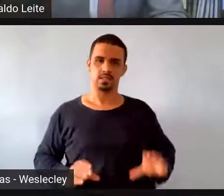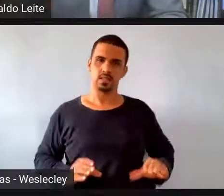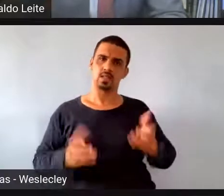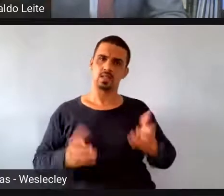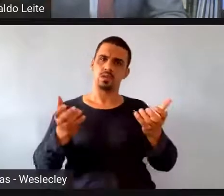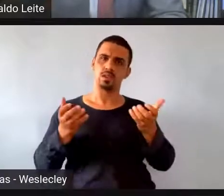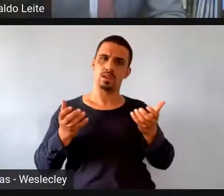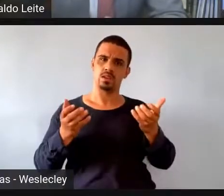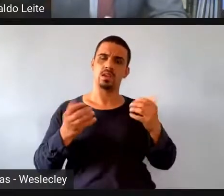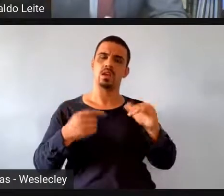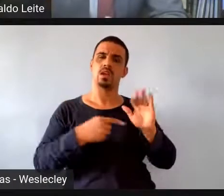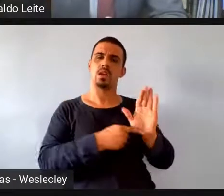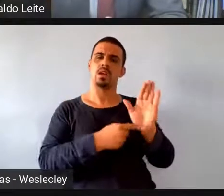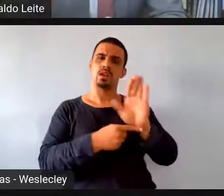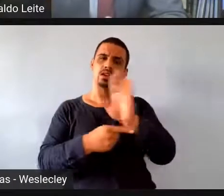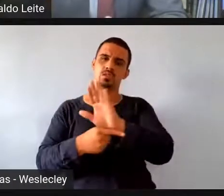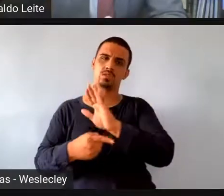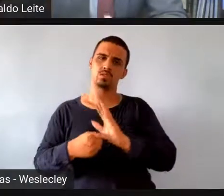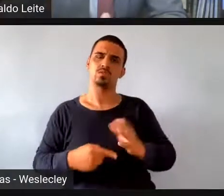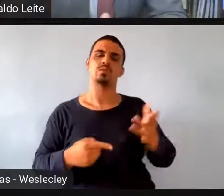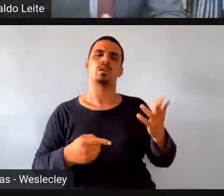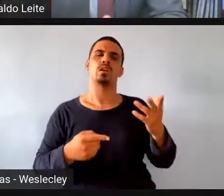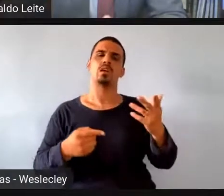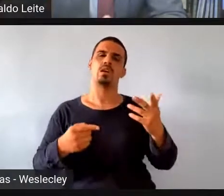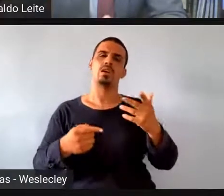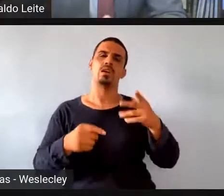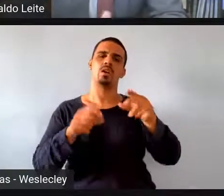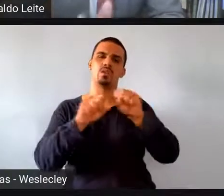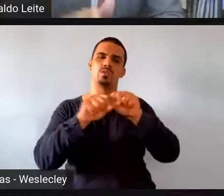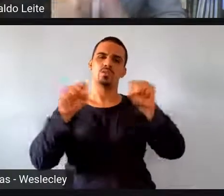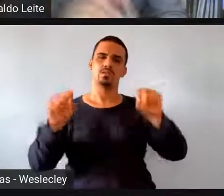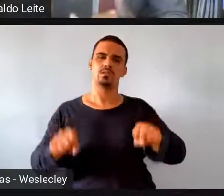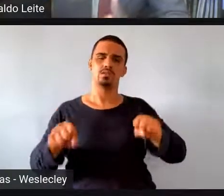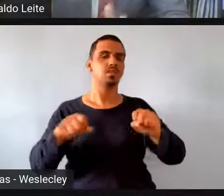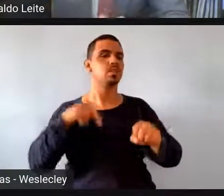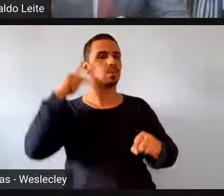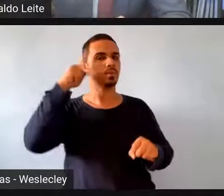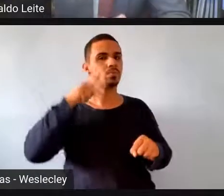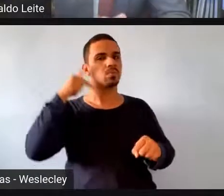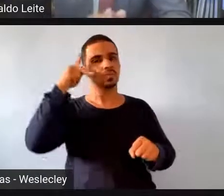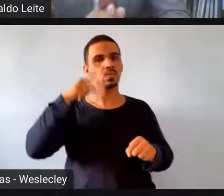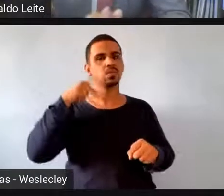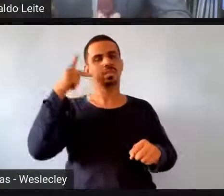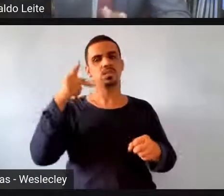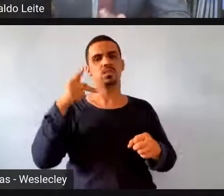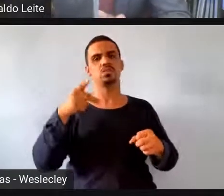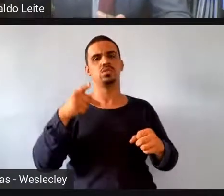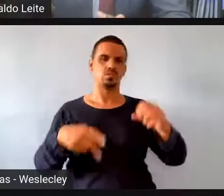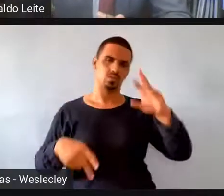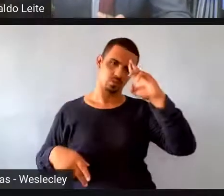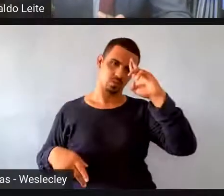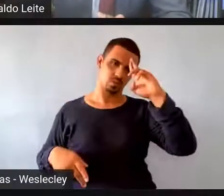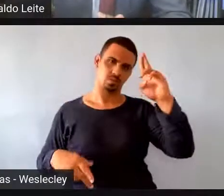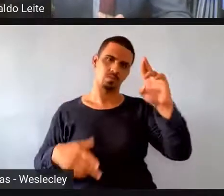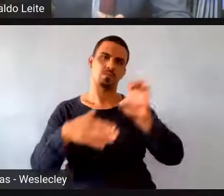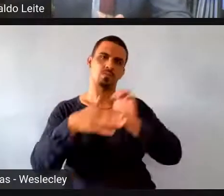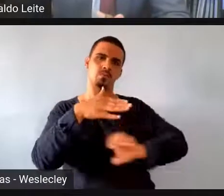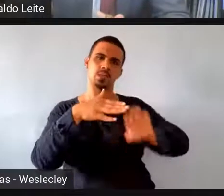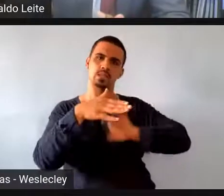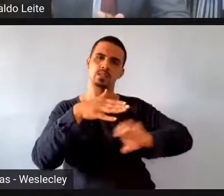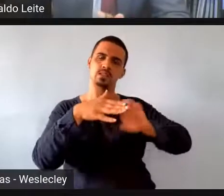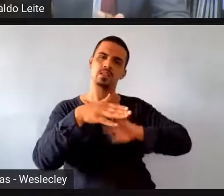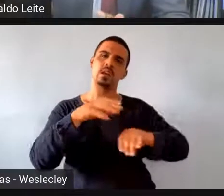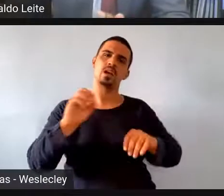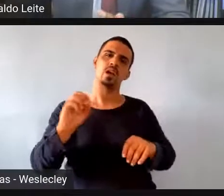que queiram contribuir para o sistema político, mas que não fiquem aí na mão, seja de um grande empresário, seja de